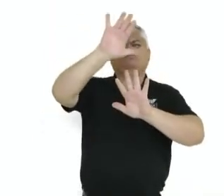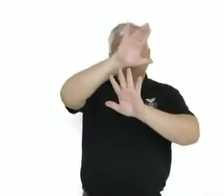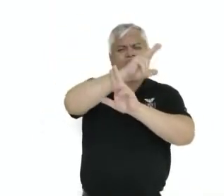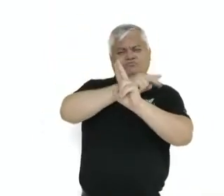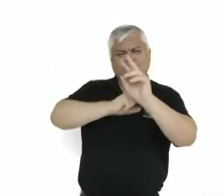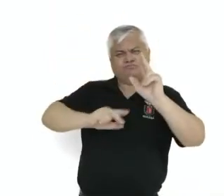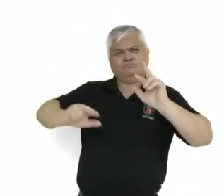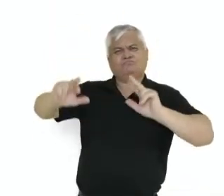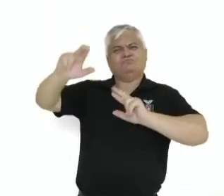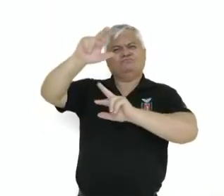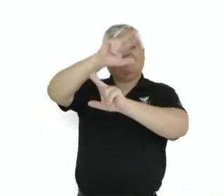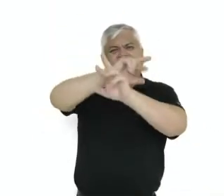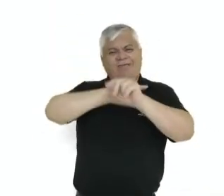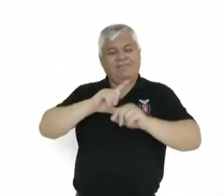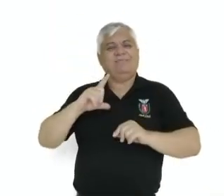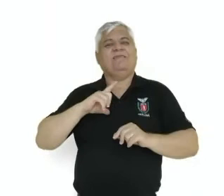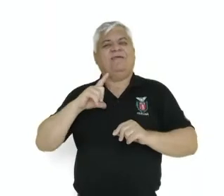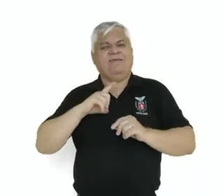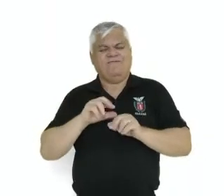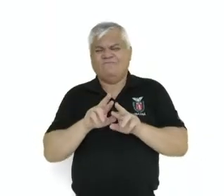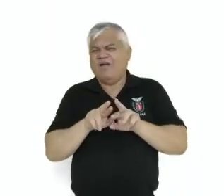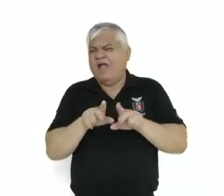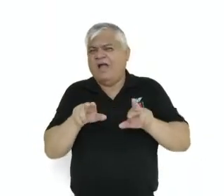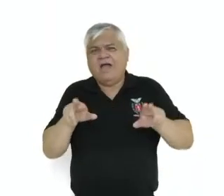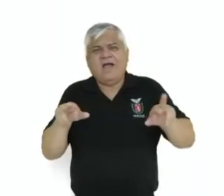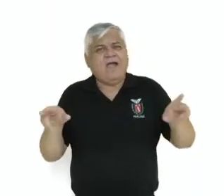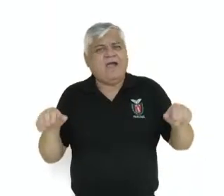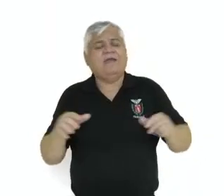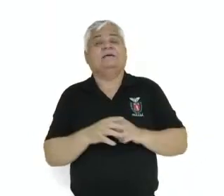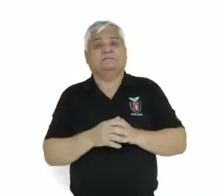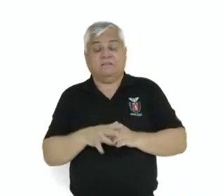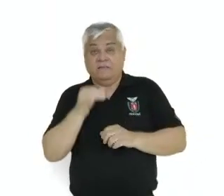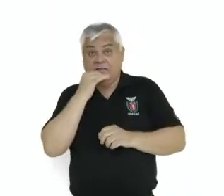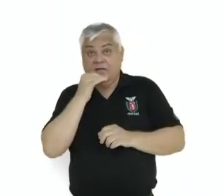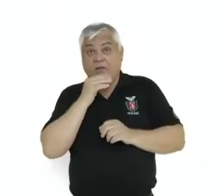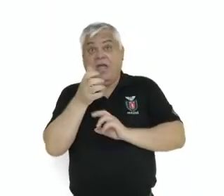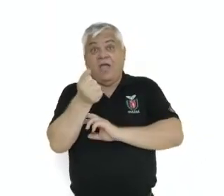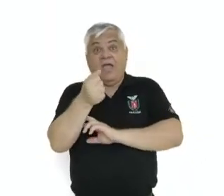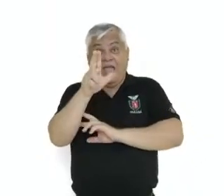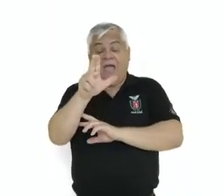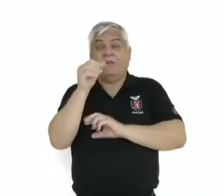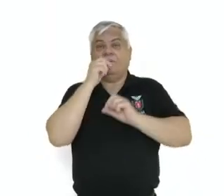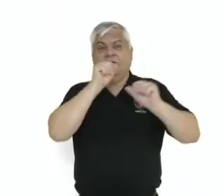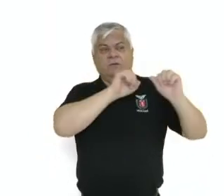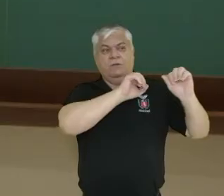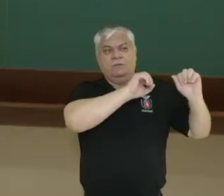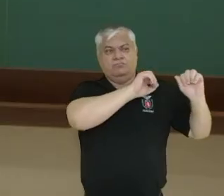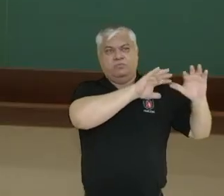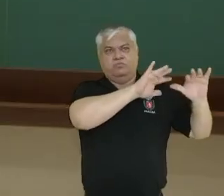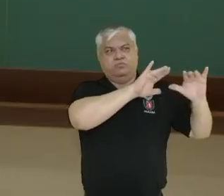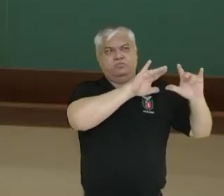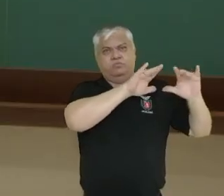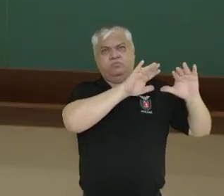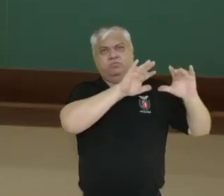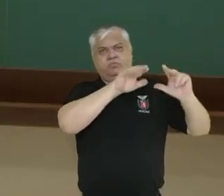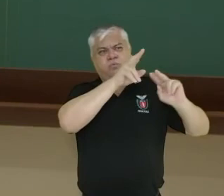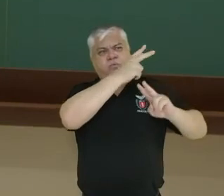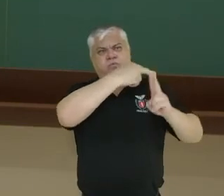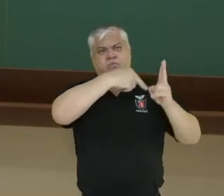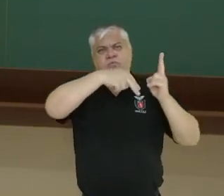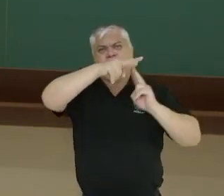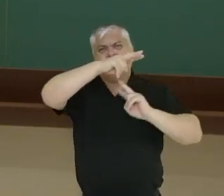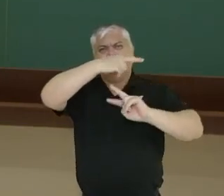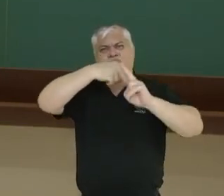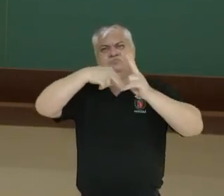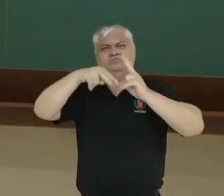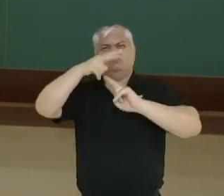atuam, ou seja, são porções da atmosfera que se deslocam de uma região para outra, levadas pelo